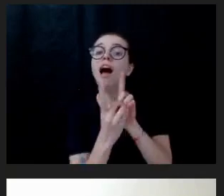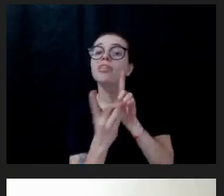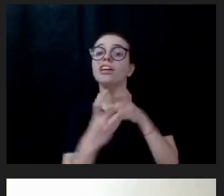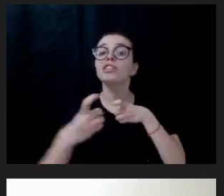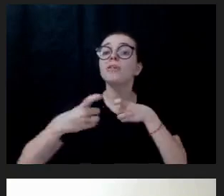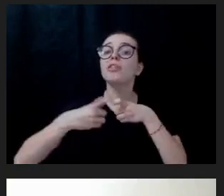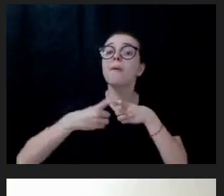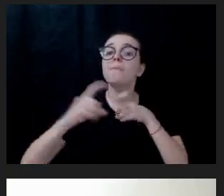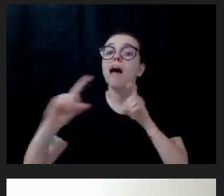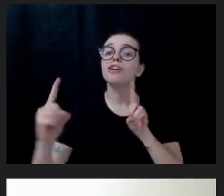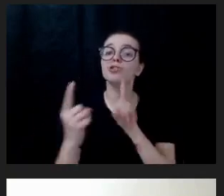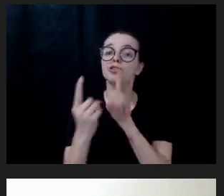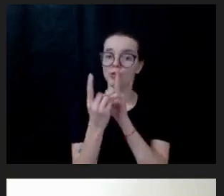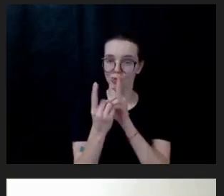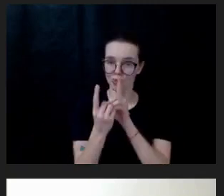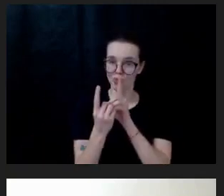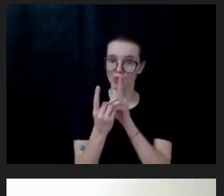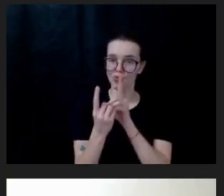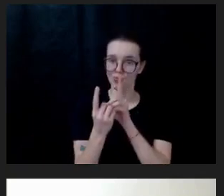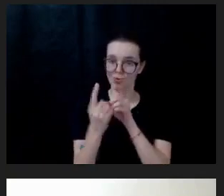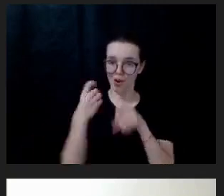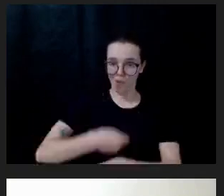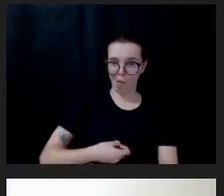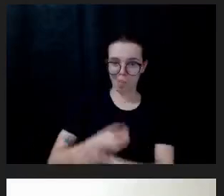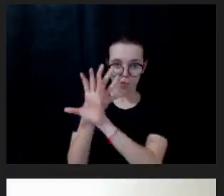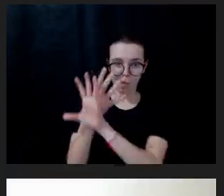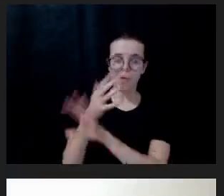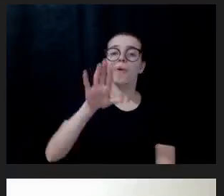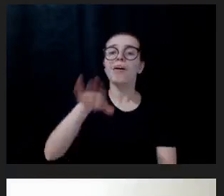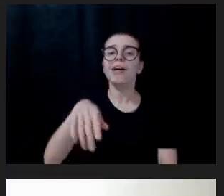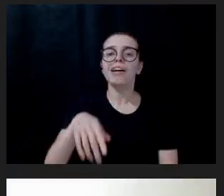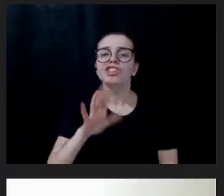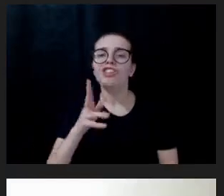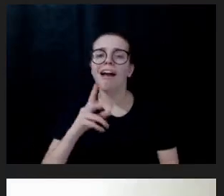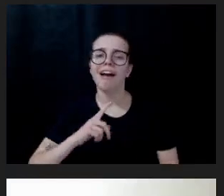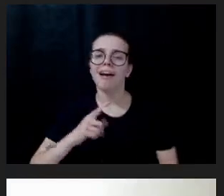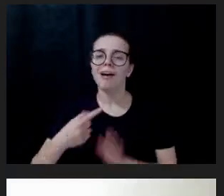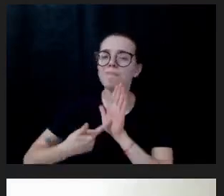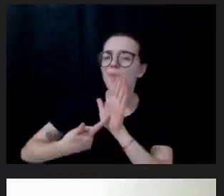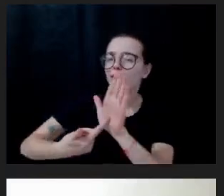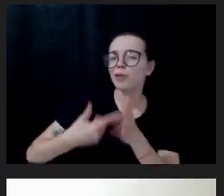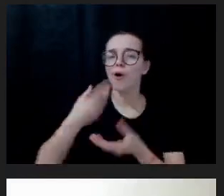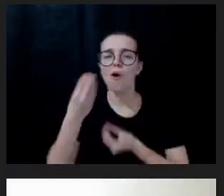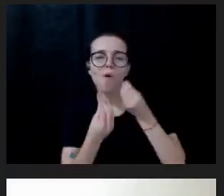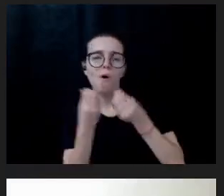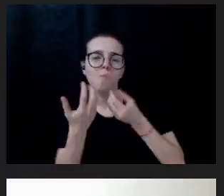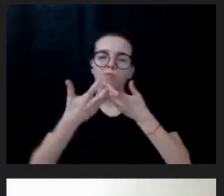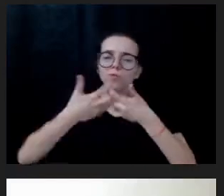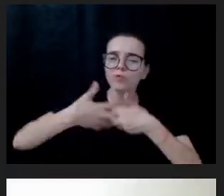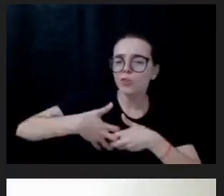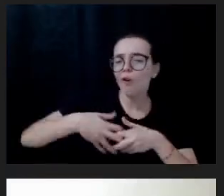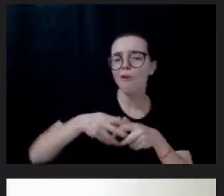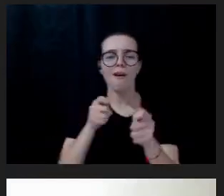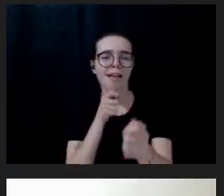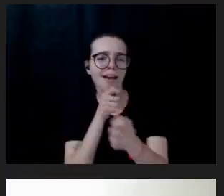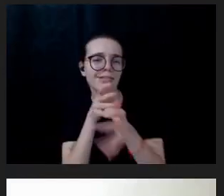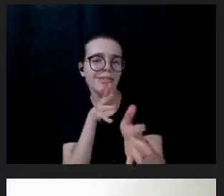E aí, inclusive, fizeram até uma simulação, e tiveram uma entrevista. E a gente